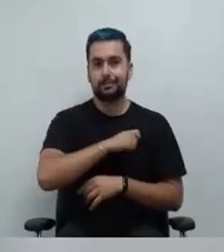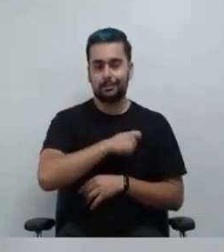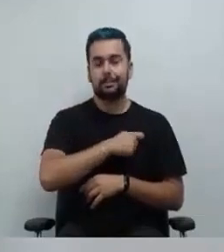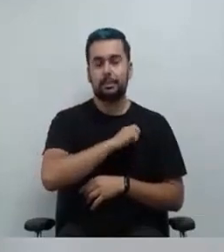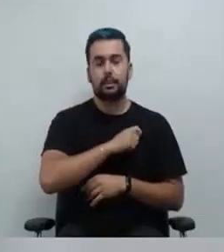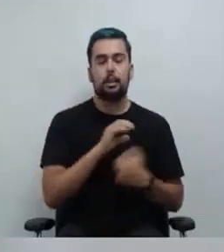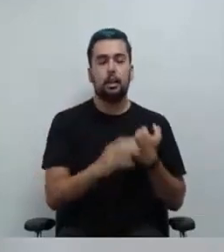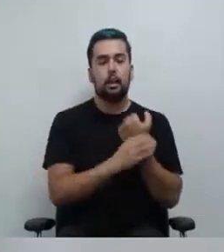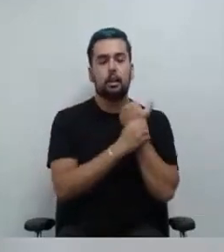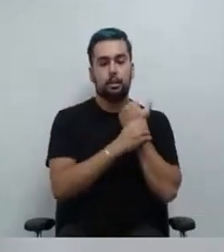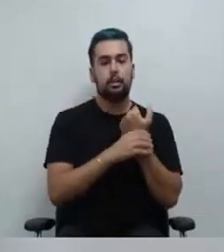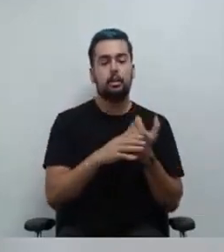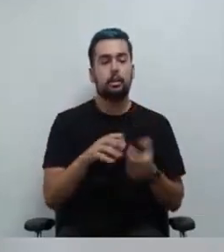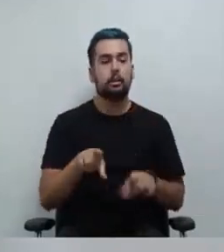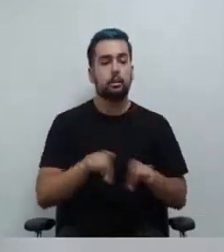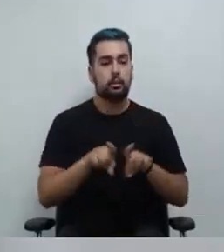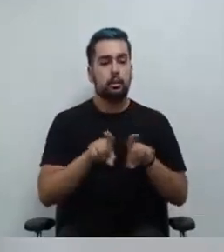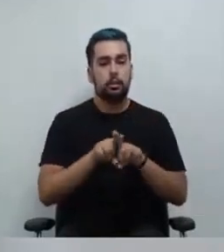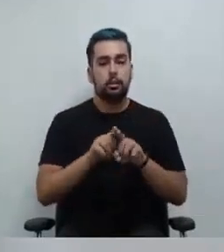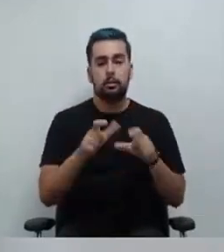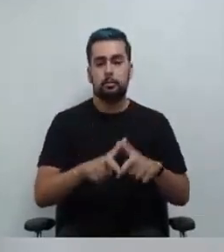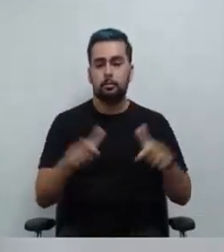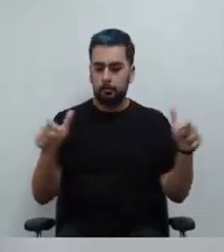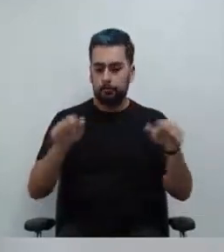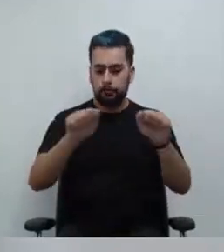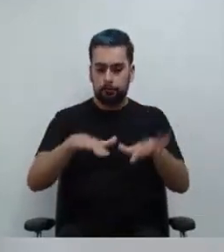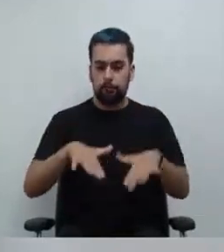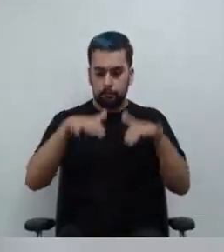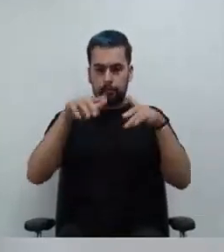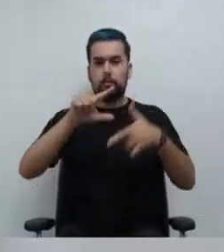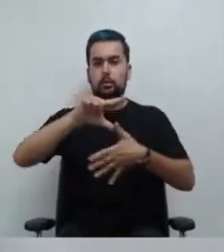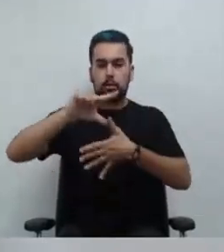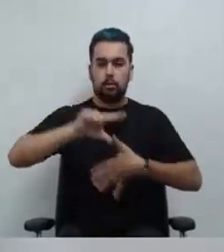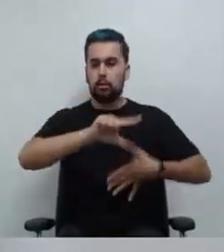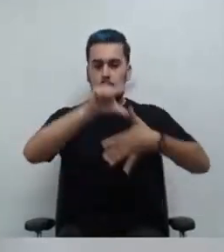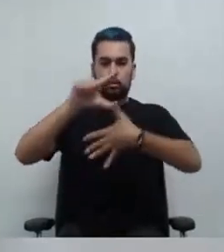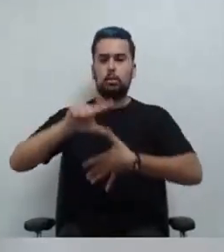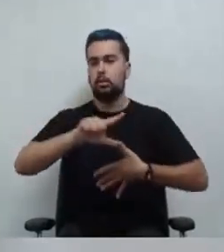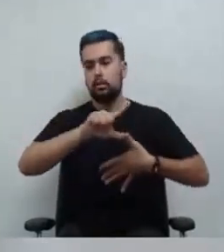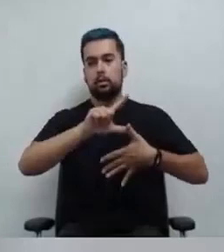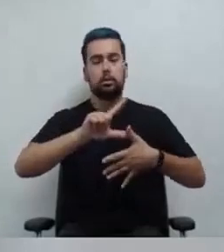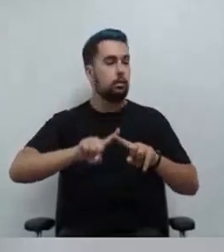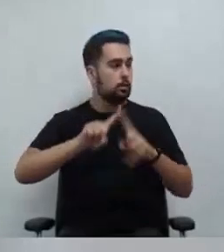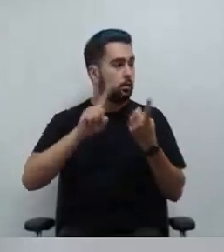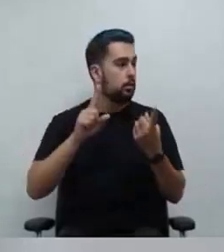diz que é o maior fórum da América Latina, mas